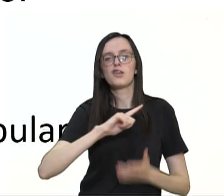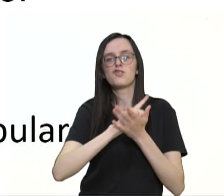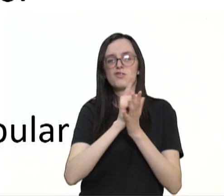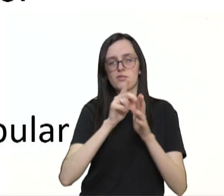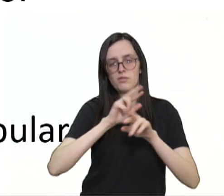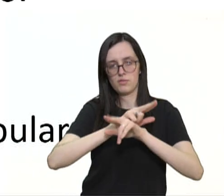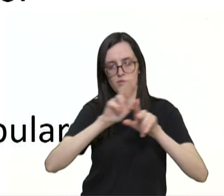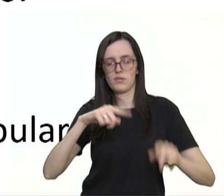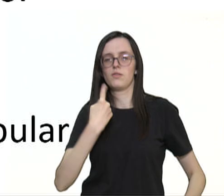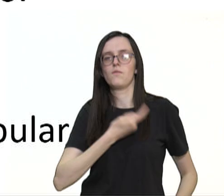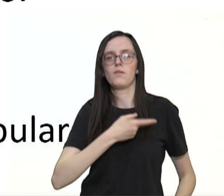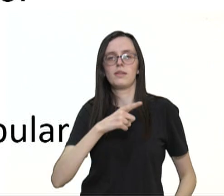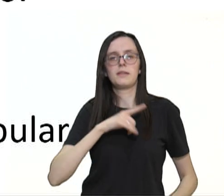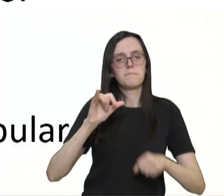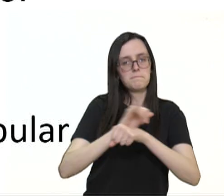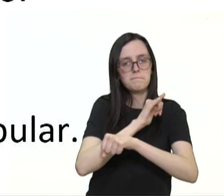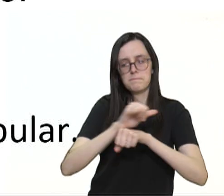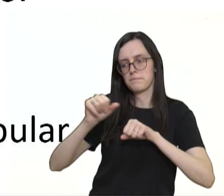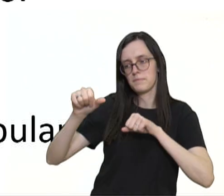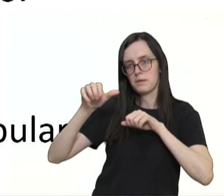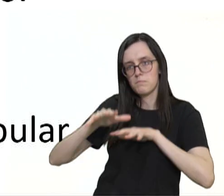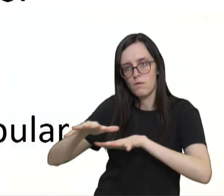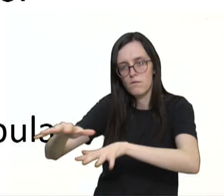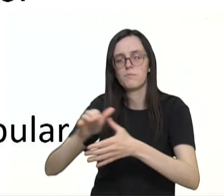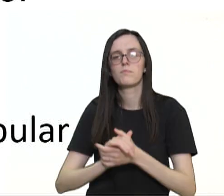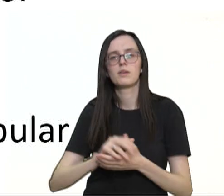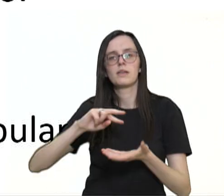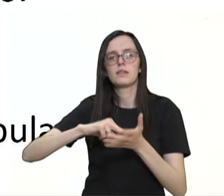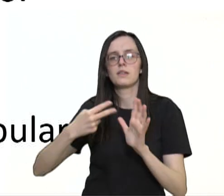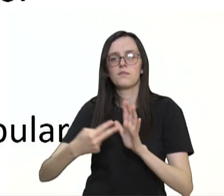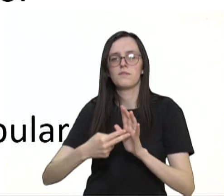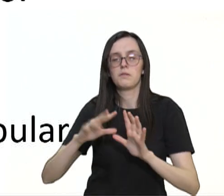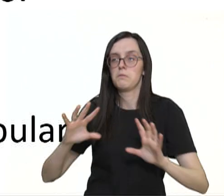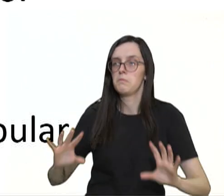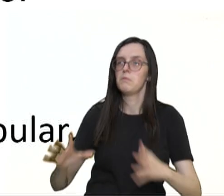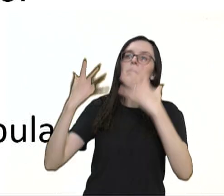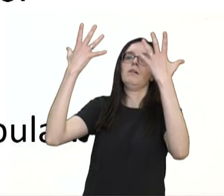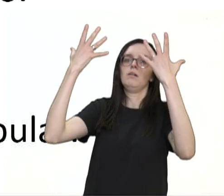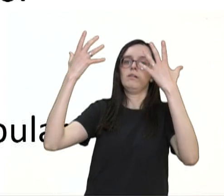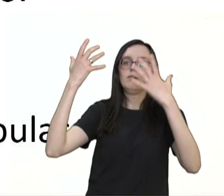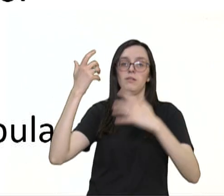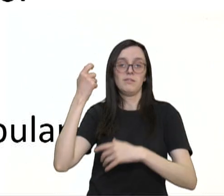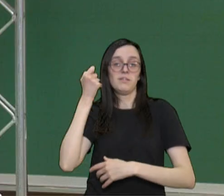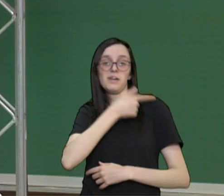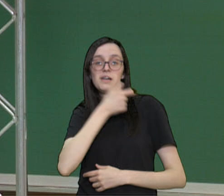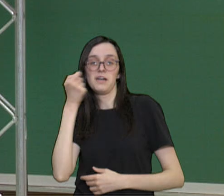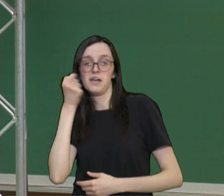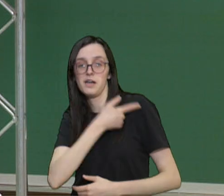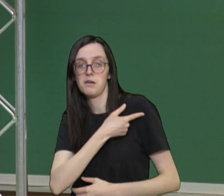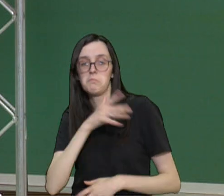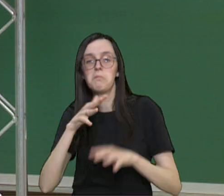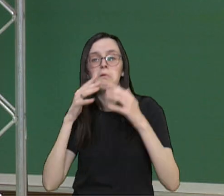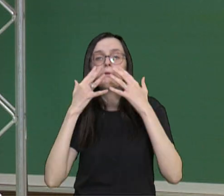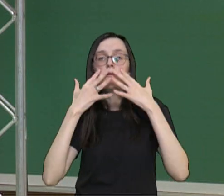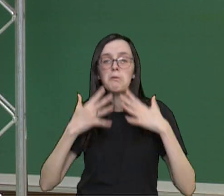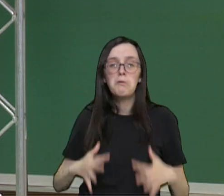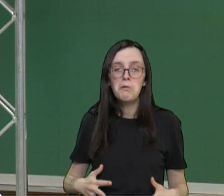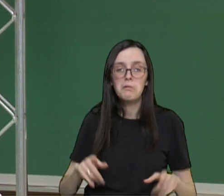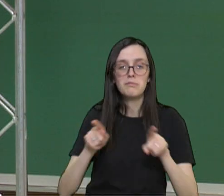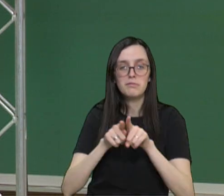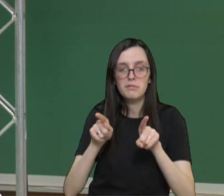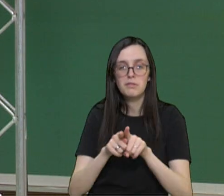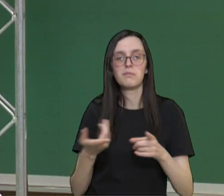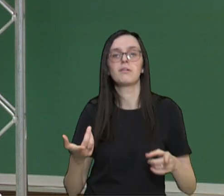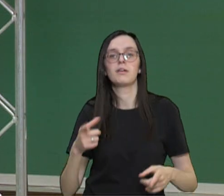técnica, movimento. Né? Gênero do teatro é tragédia, a comédia, o drama,